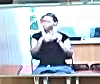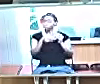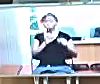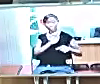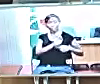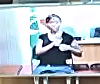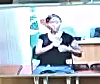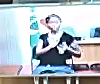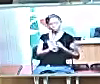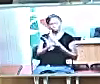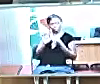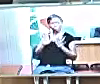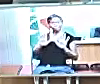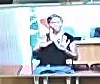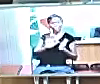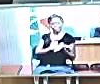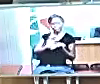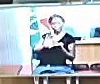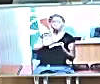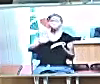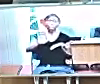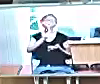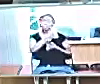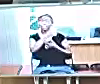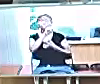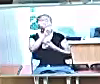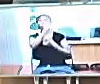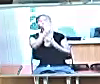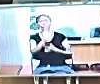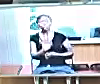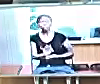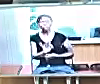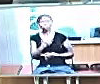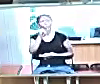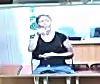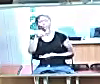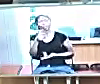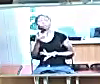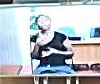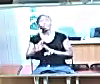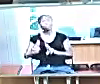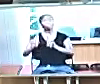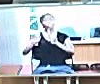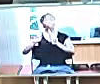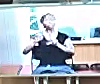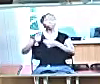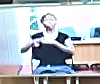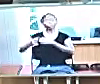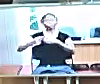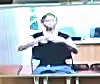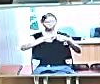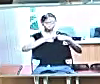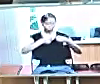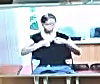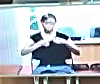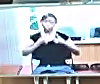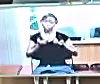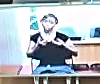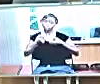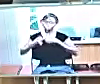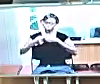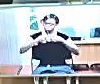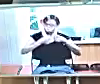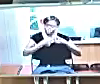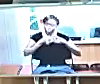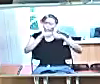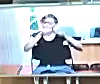decidir essas receitas 25% diga se de passagem são de responsabilidade dos municípios então os municípios também tiveram prejuízo